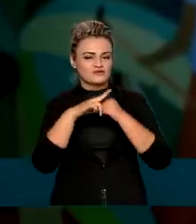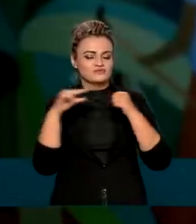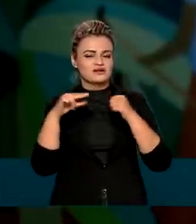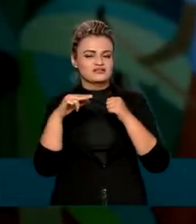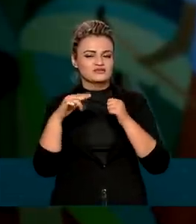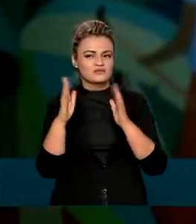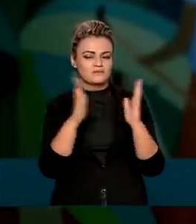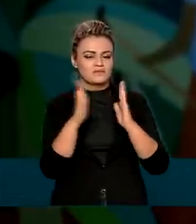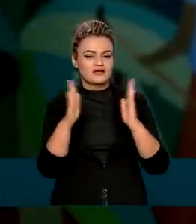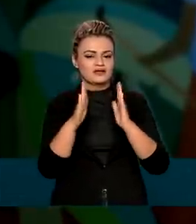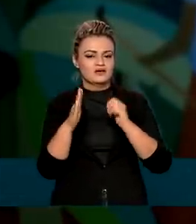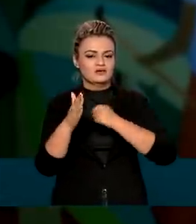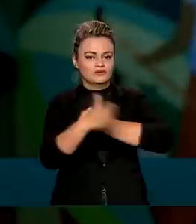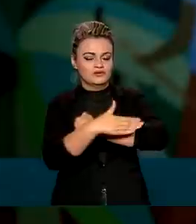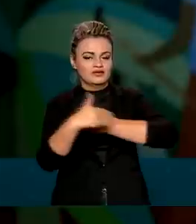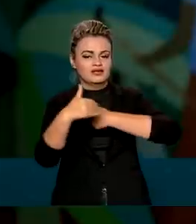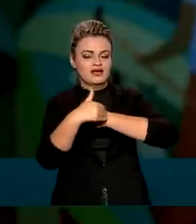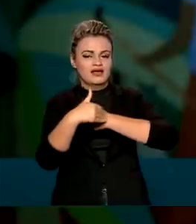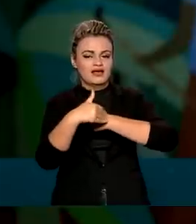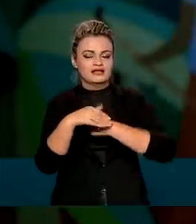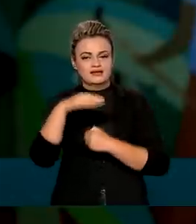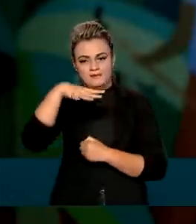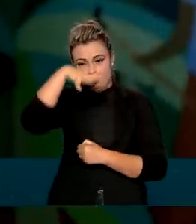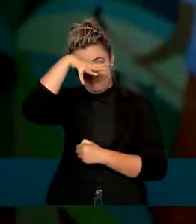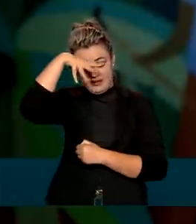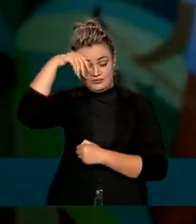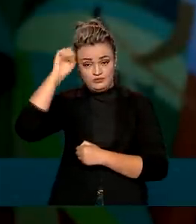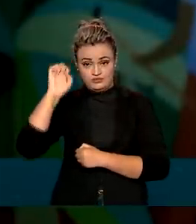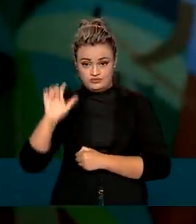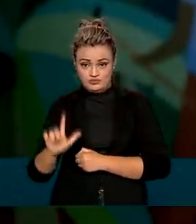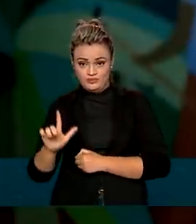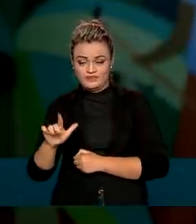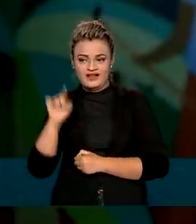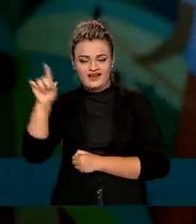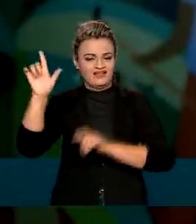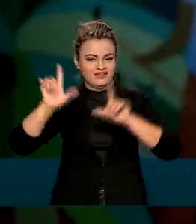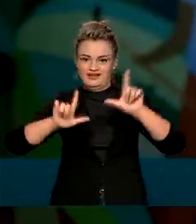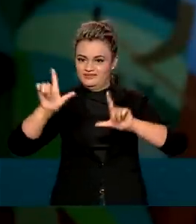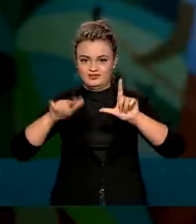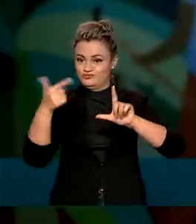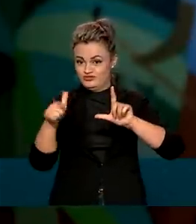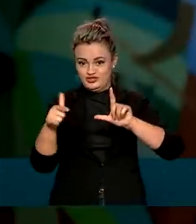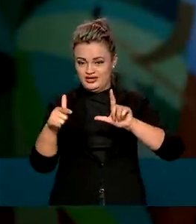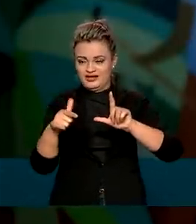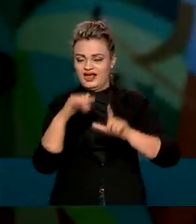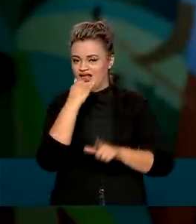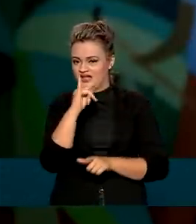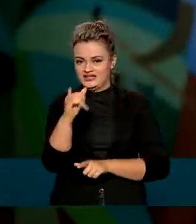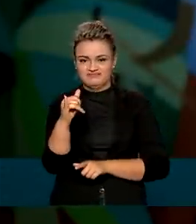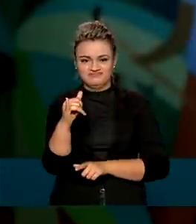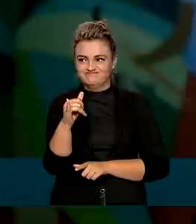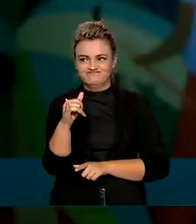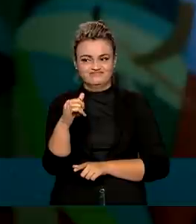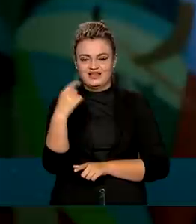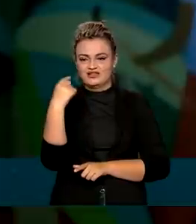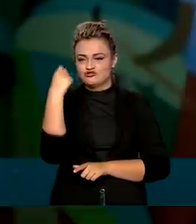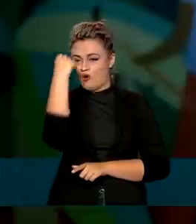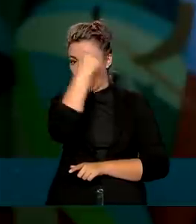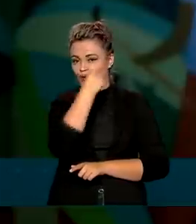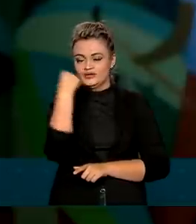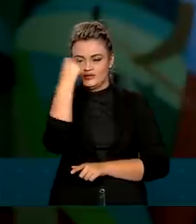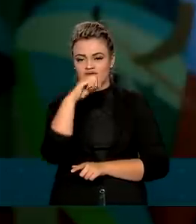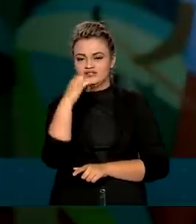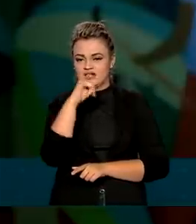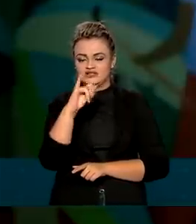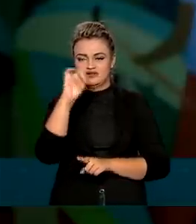na fronteira lá em Nioaque Mato Grosso do Sul a lá não pegava televisão também energia elétrica 8 horas por dia então